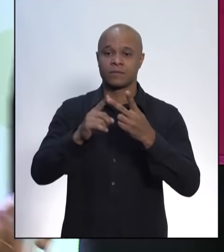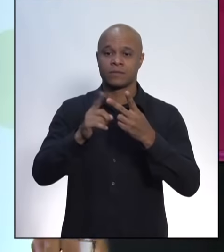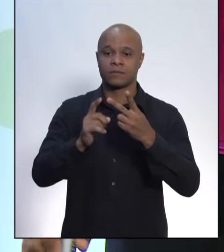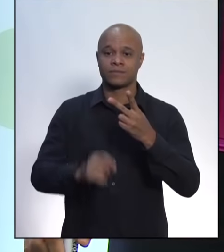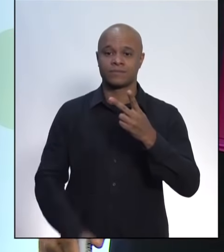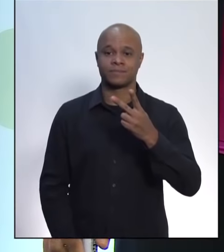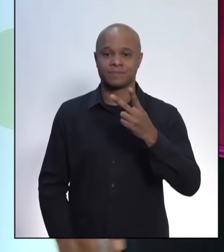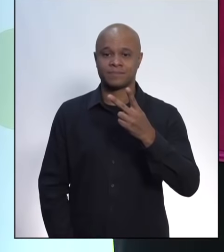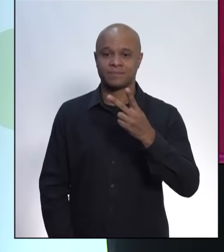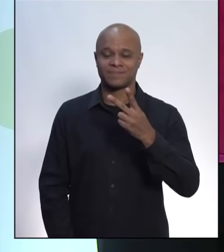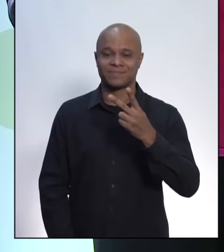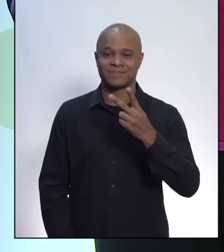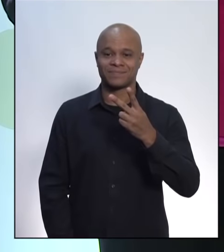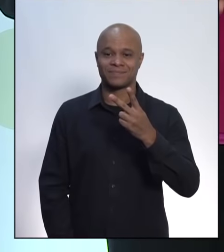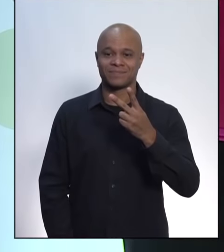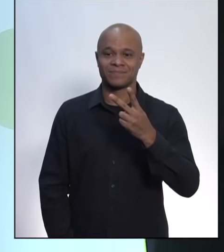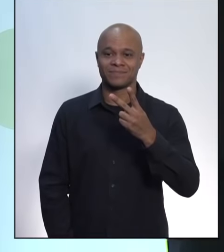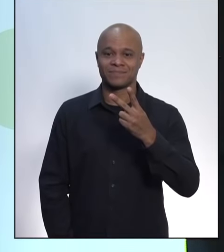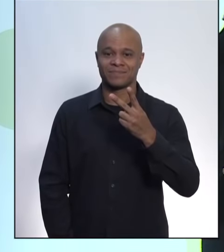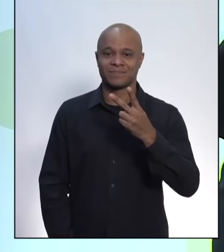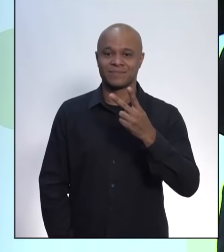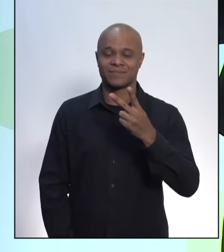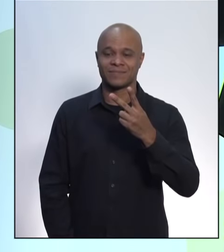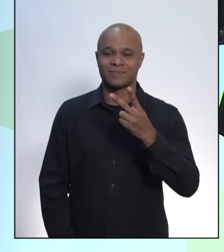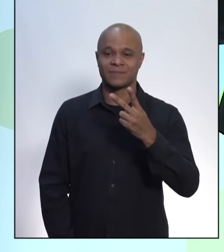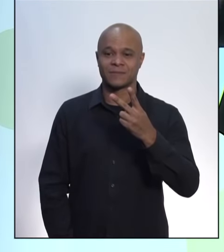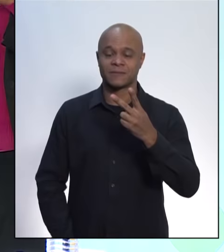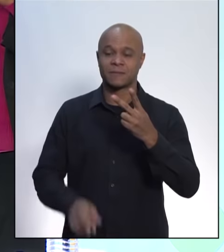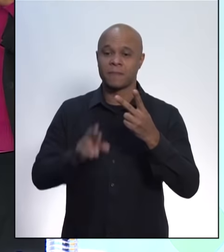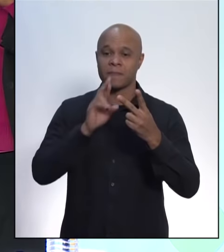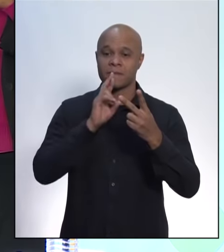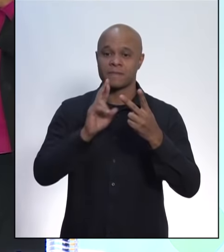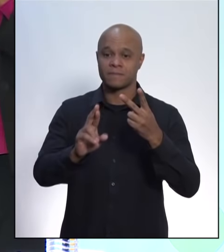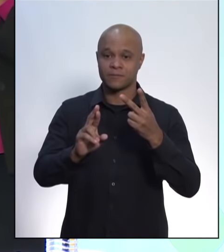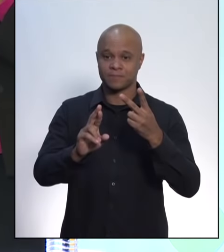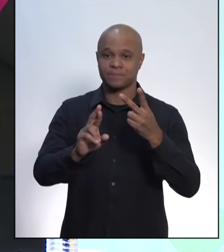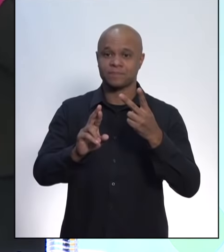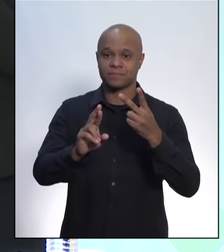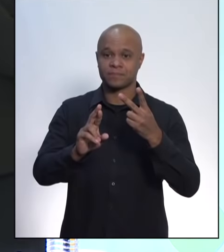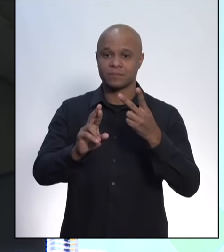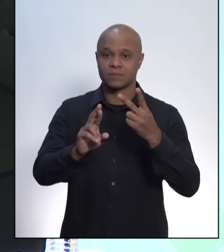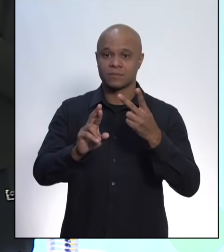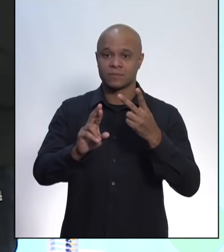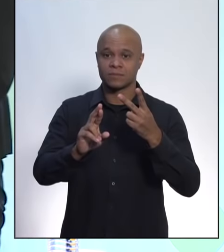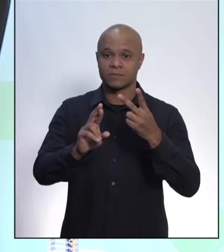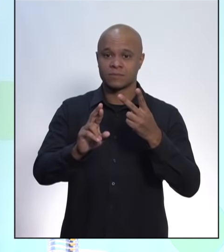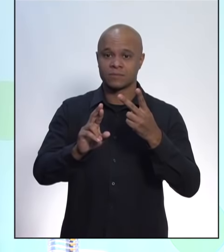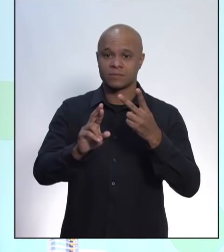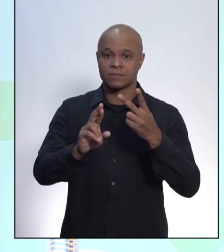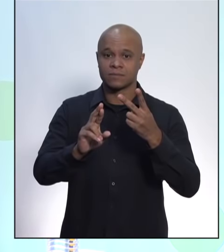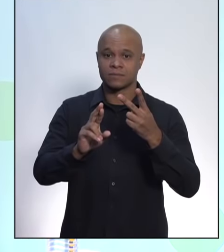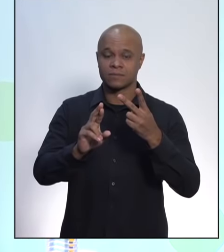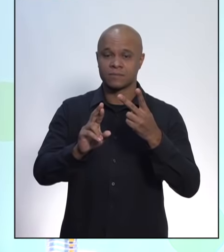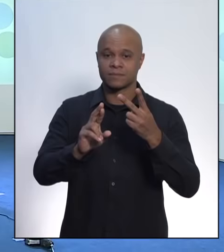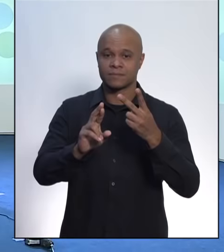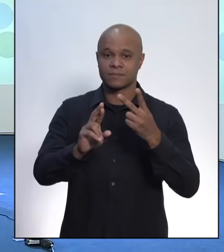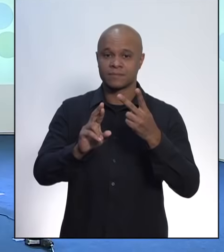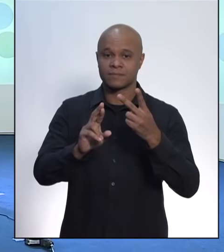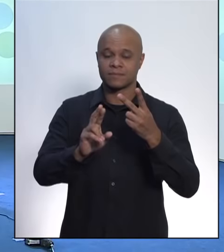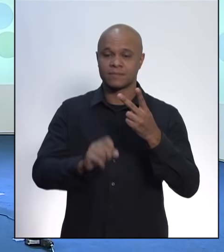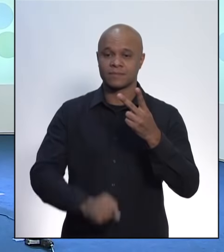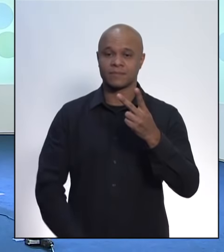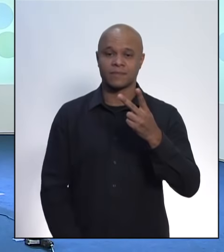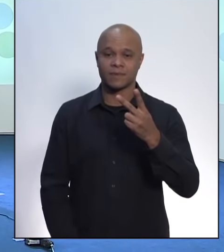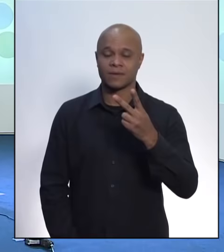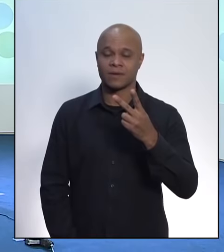e eu quero que vocês respondam a gente está fazendo um levantamento de conhecimentos prévios o que vocês conhecem sobre ciências então na